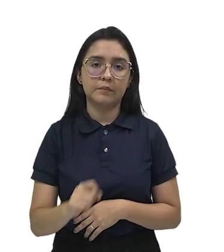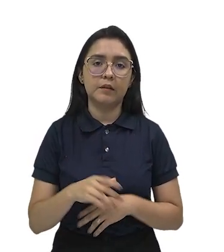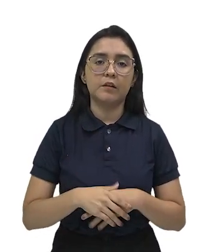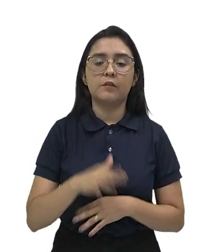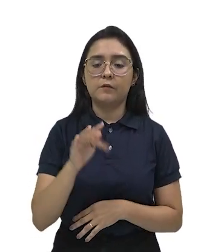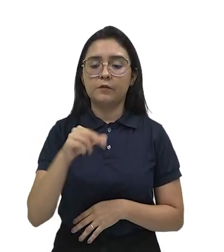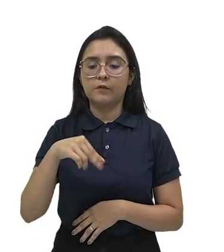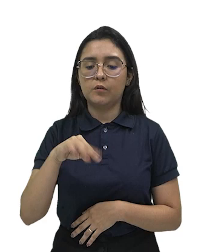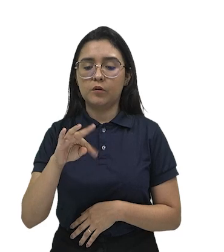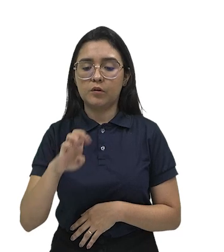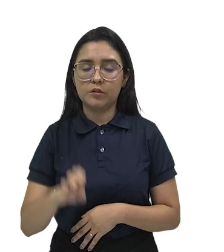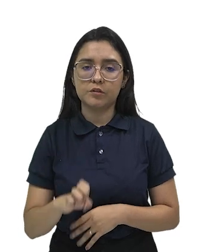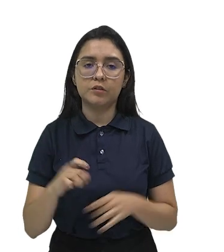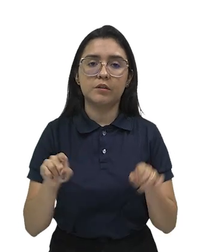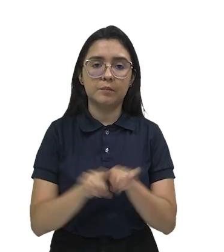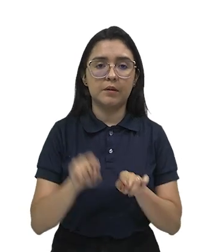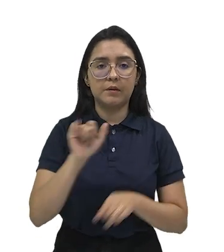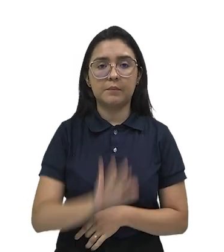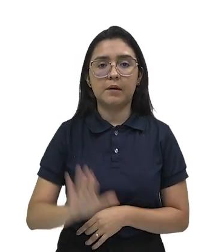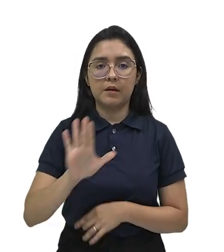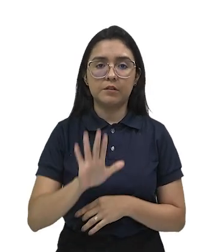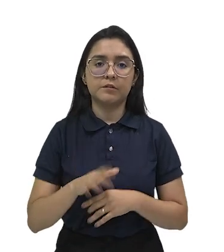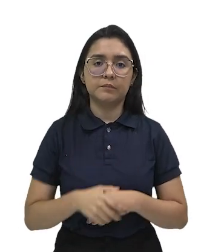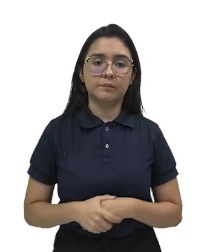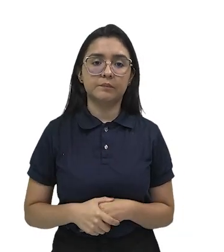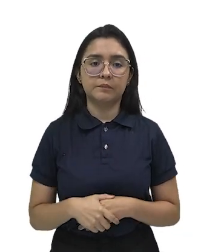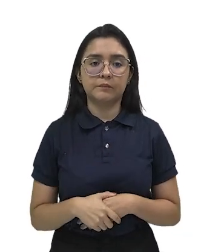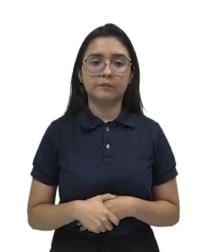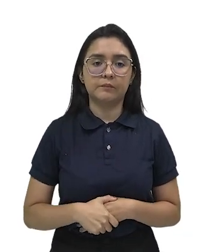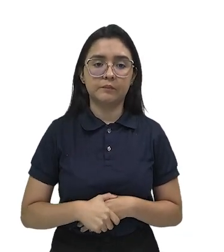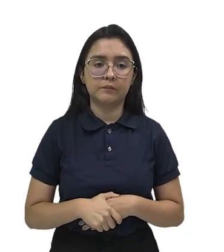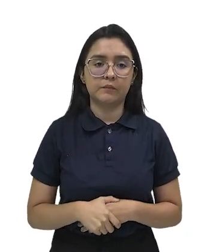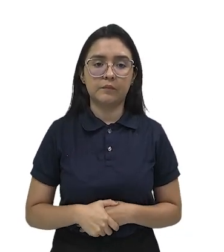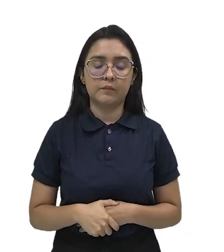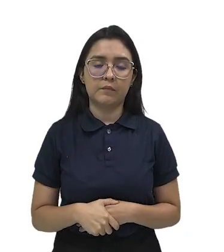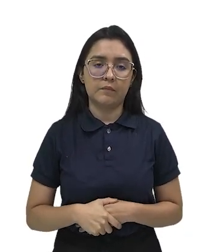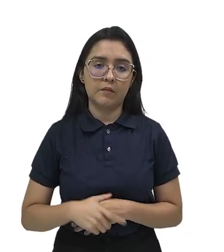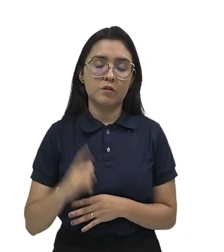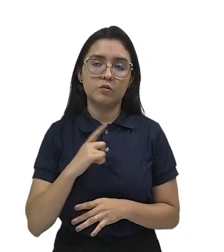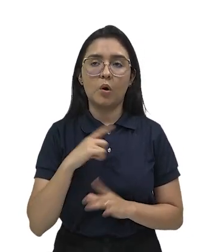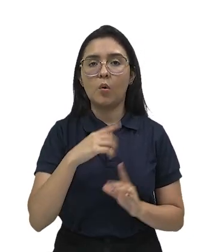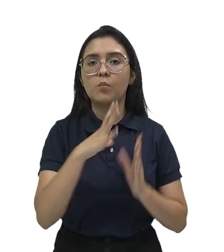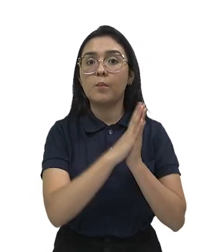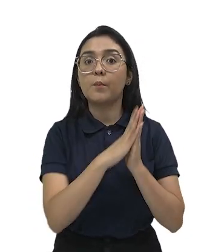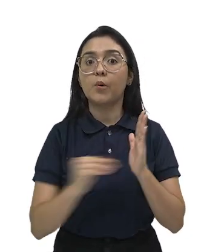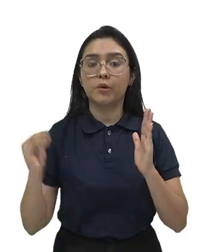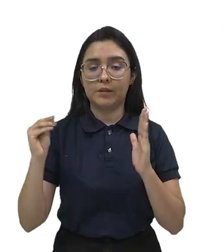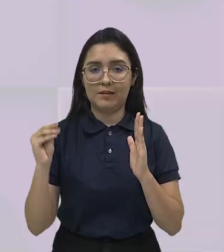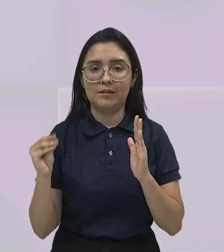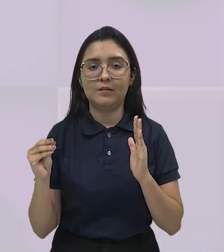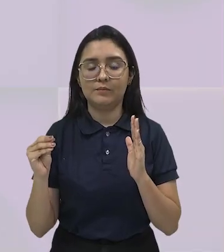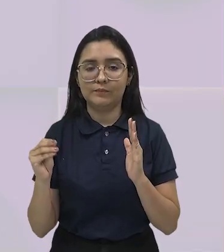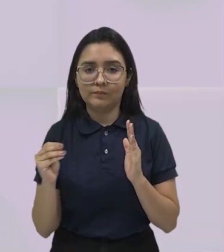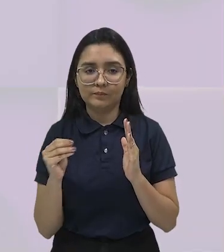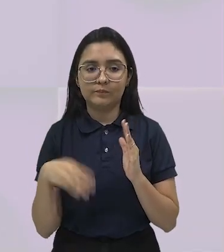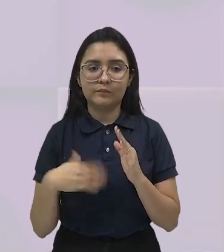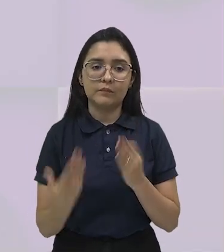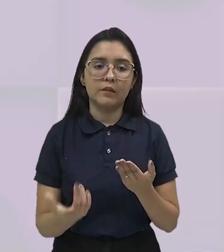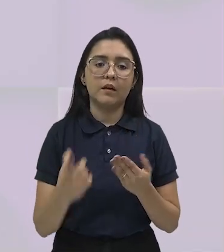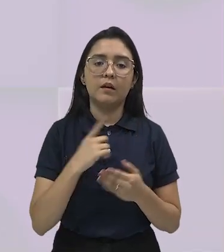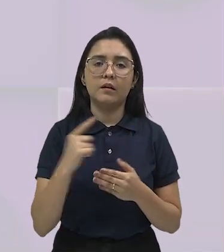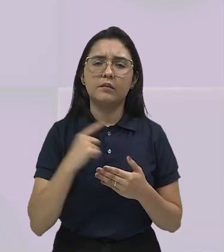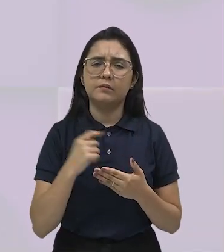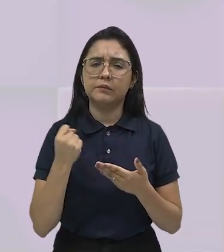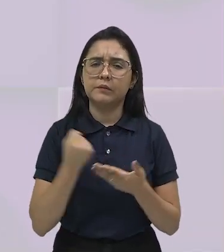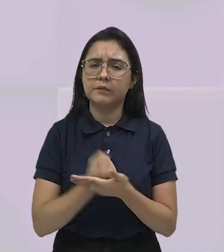também muitas imagens. Só pouco padrão, que seria assim um modelo, então isso iria me